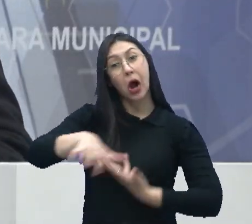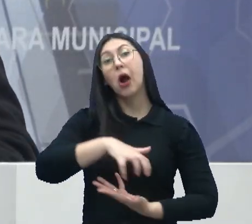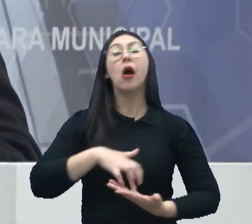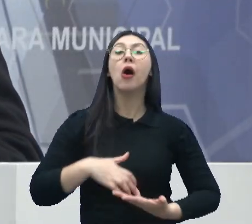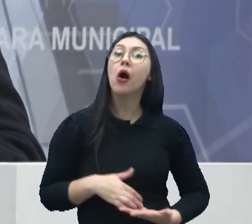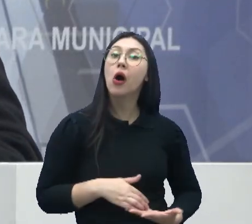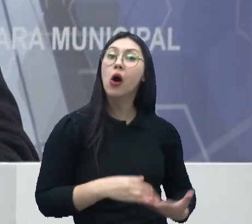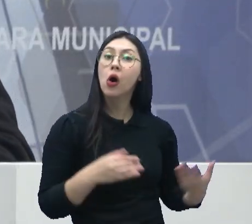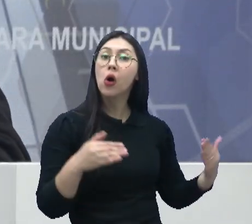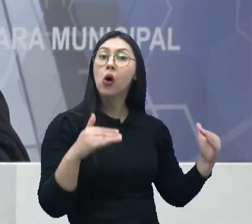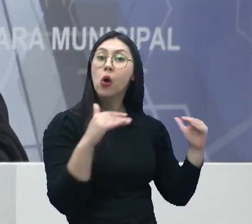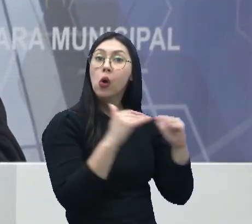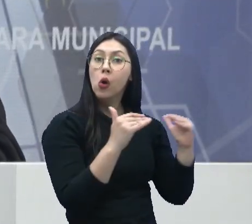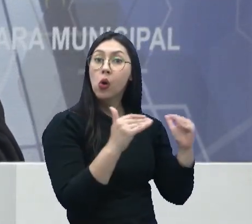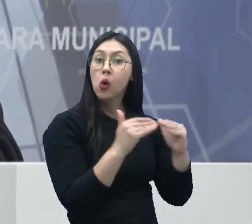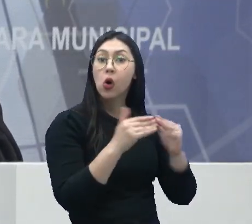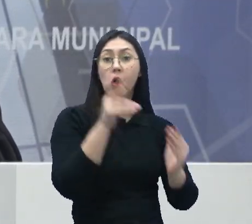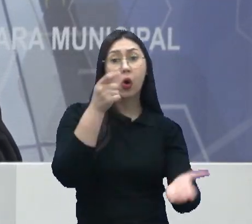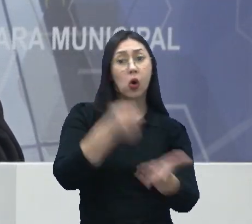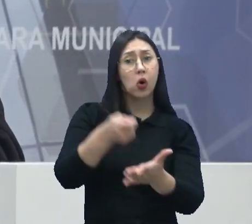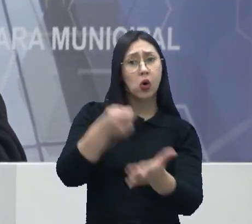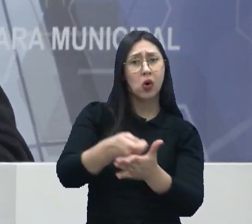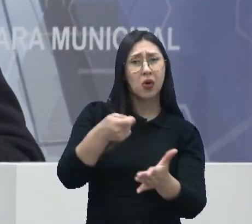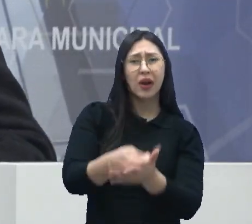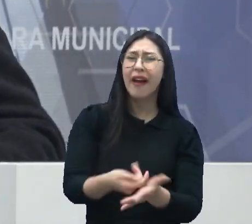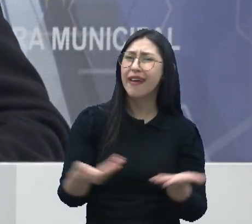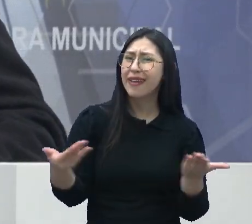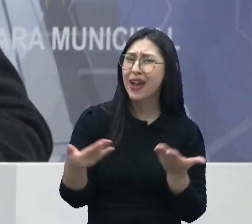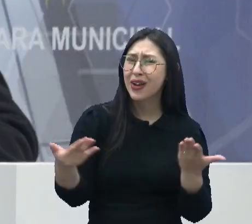que criticar agora uma aliança, ou